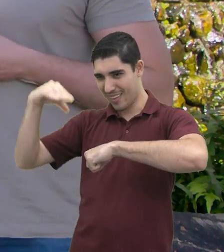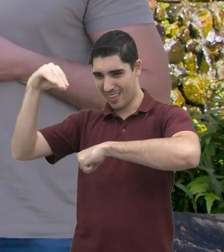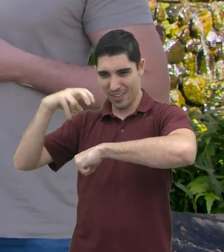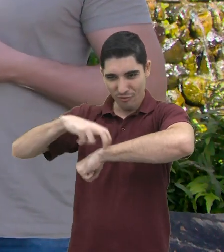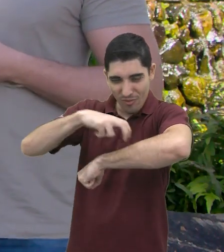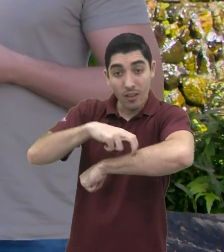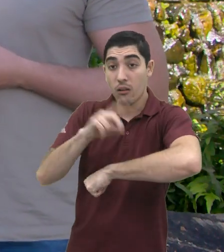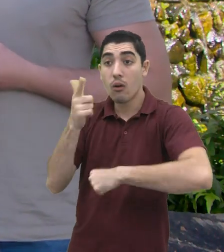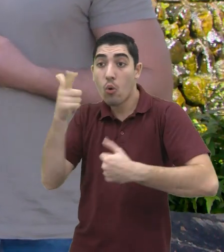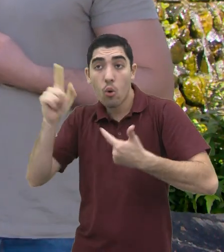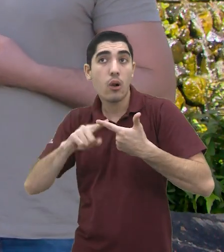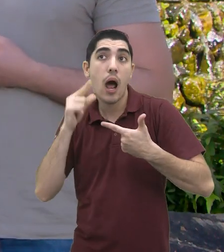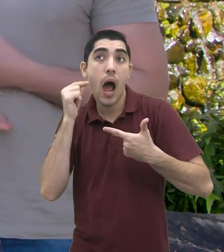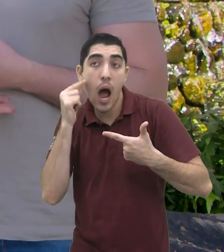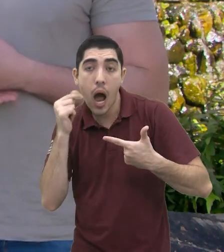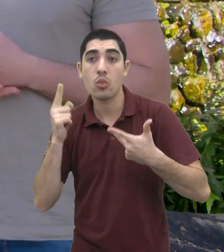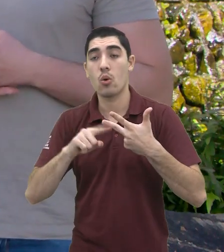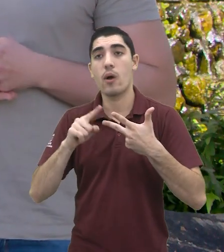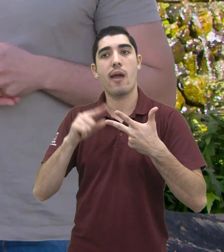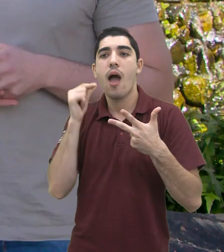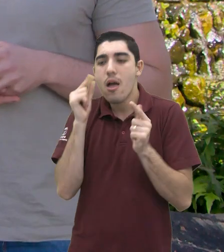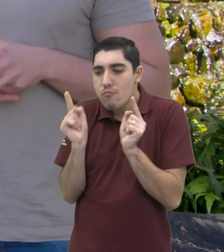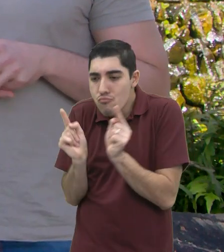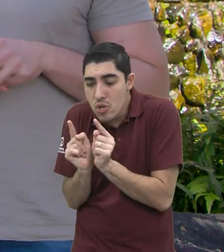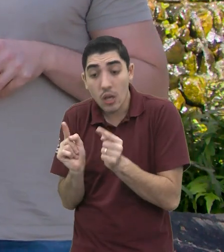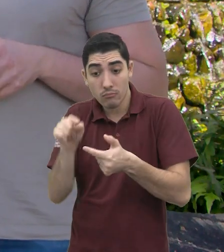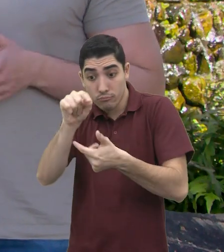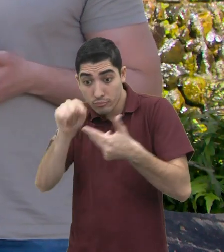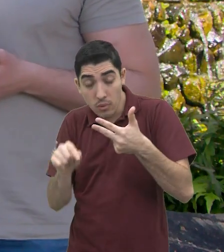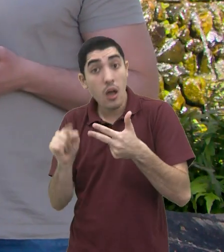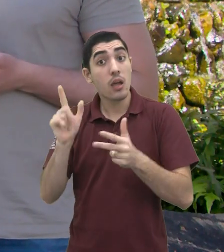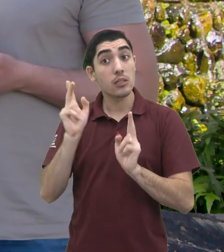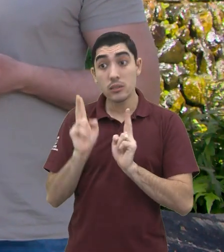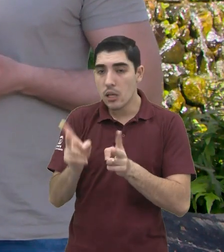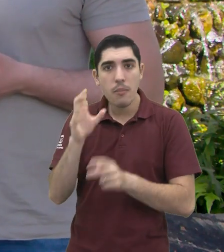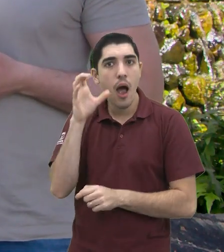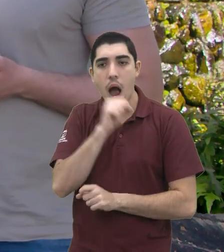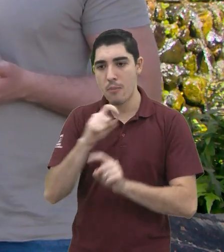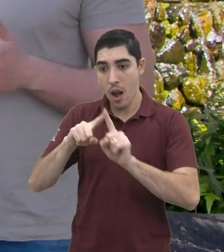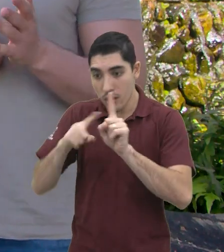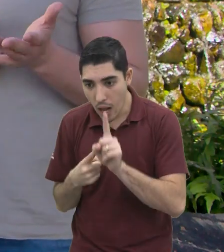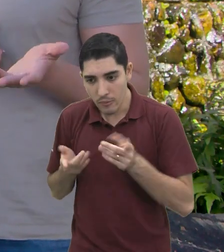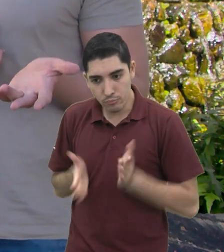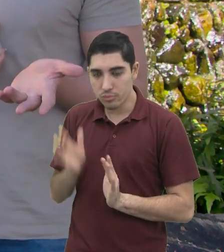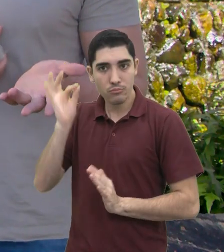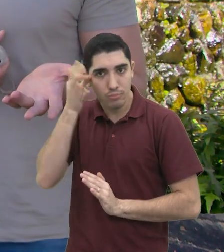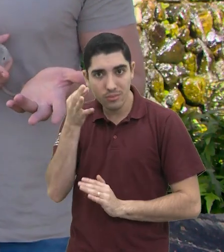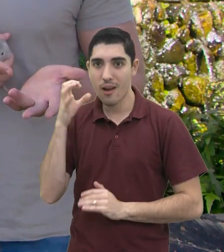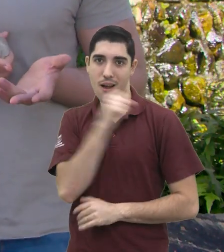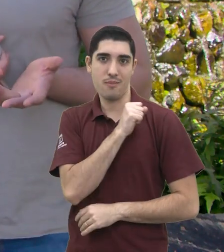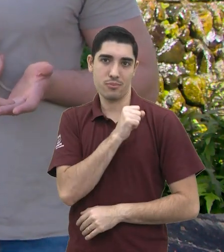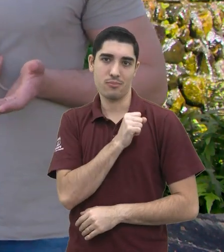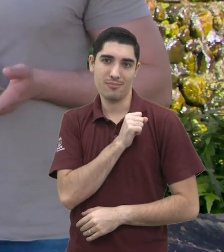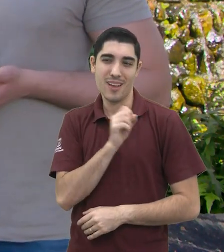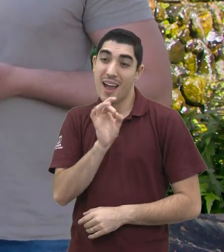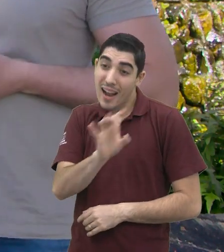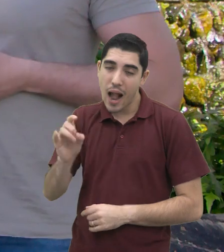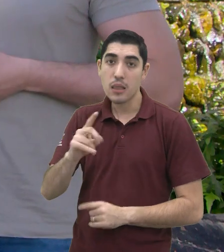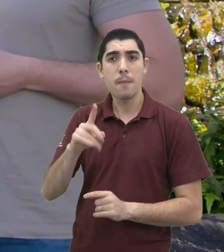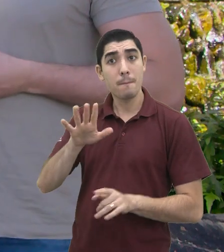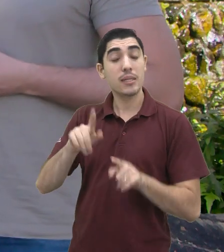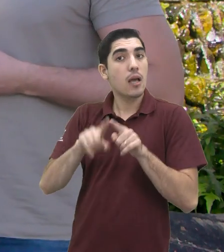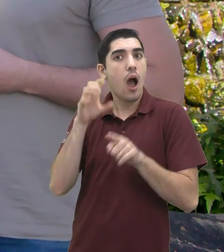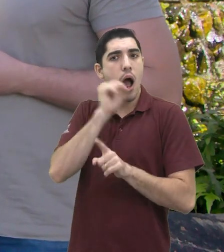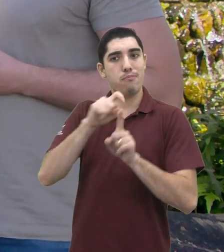Mongólia, como os outros roedores, rato mesmo, hamster, enfim, eles reproduzem rápido, lógico, cada espécie com as suas particularidades,